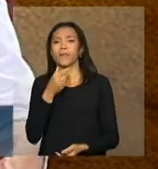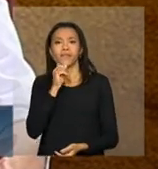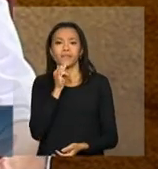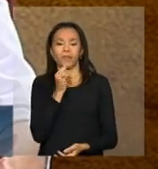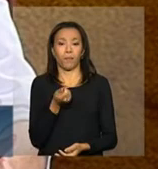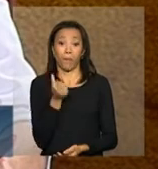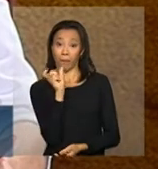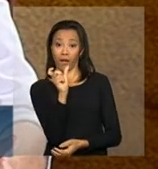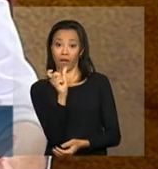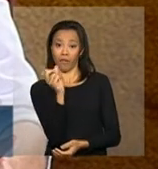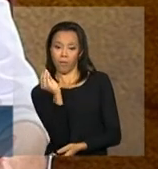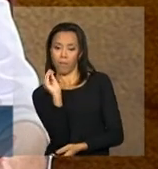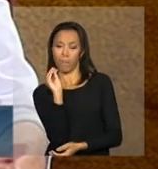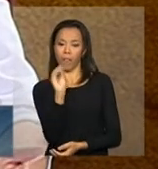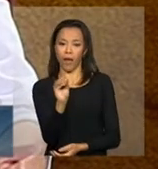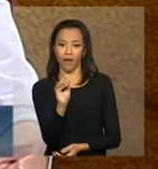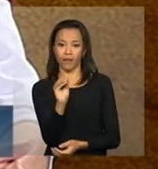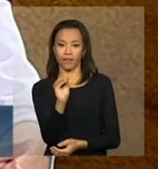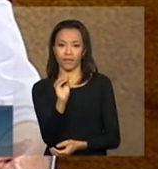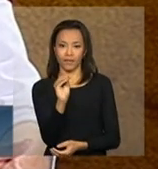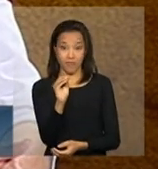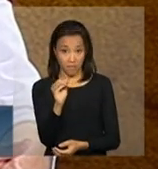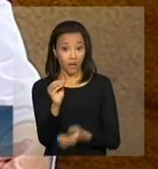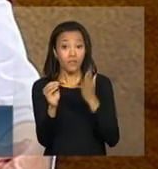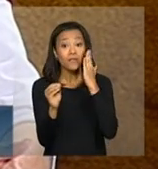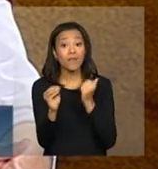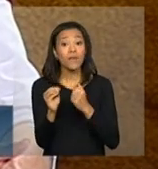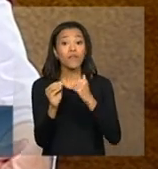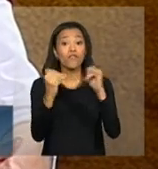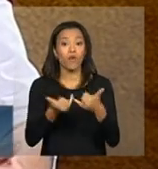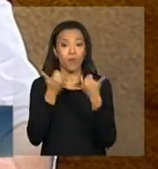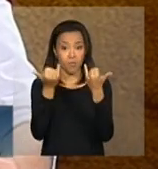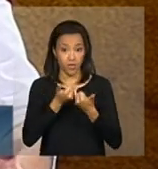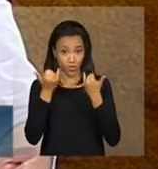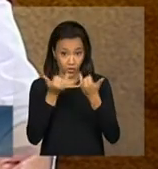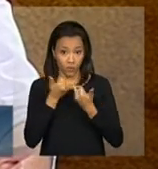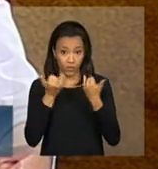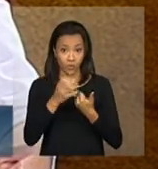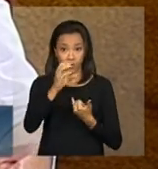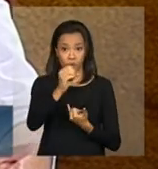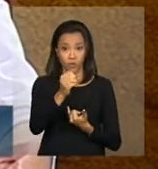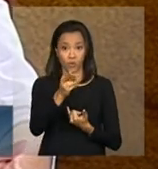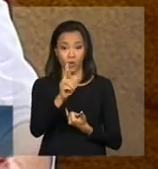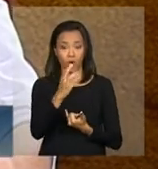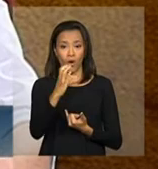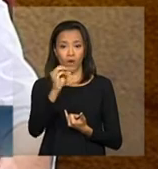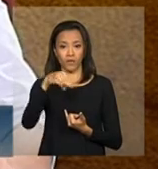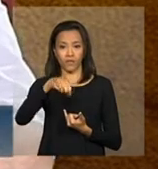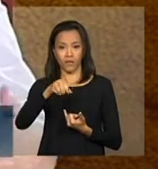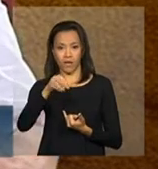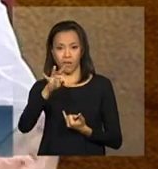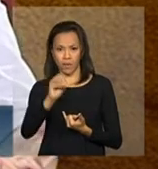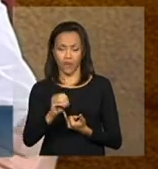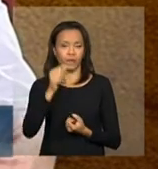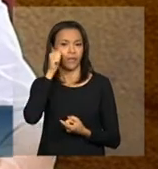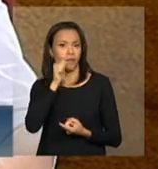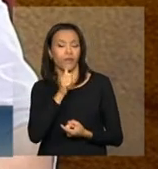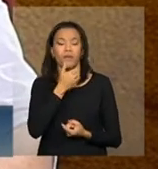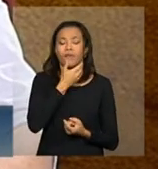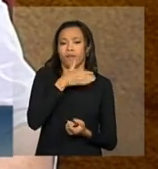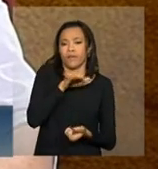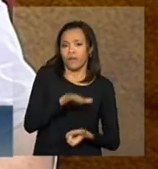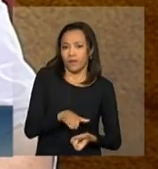você quer saber as informações do orçamento. Você pode colocar lá qualquer palavra. Mulher, criança,